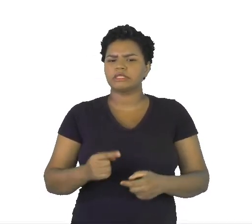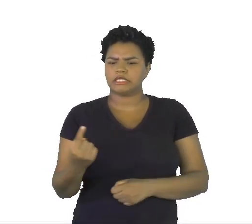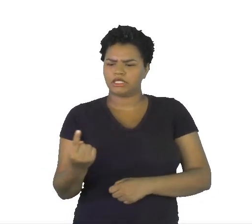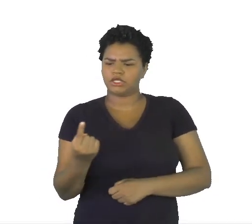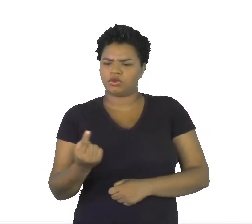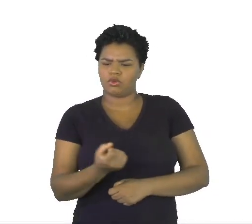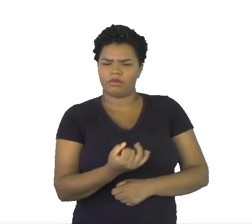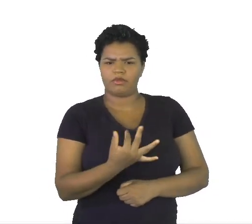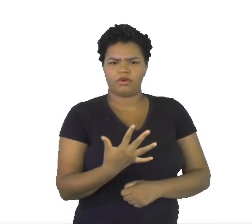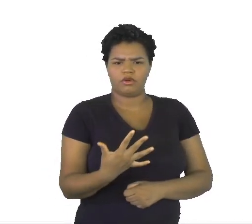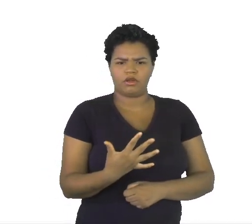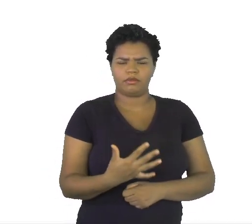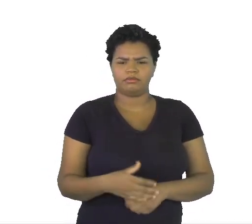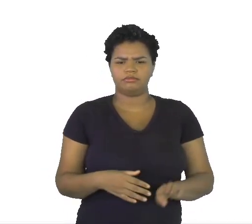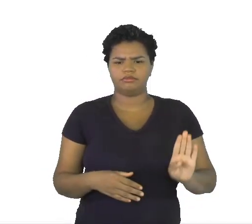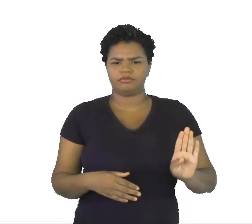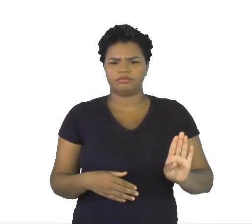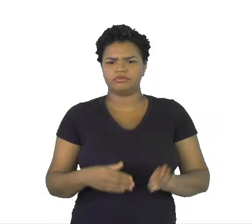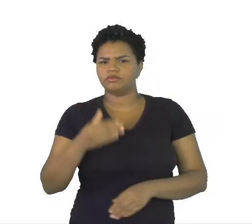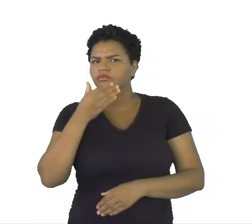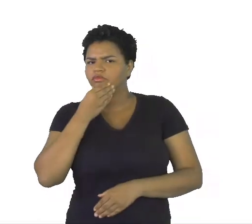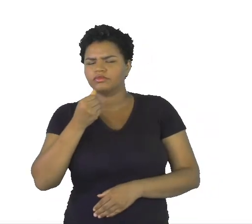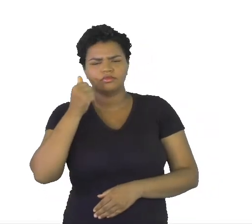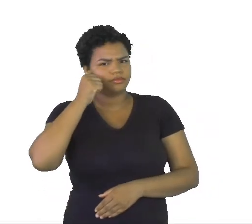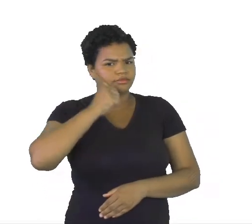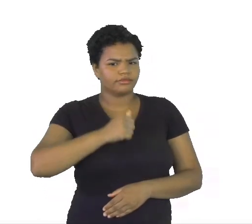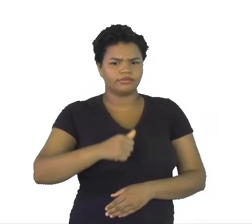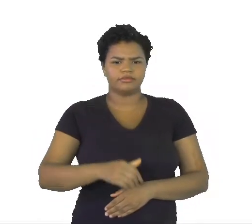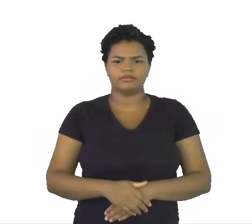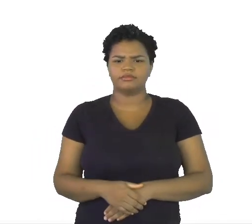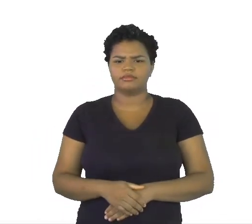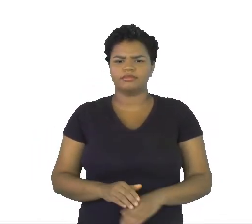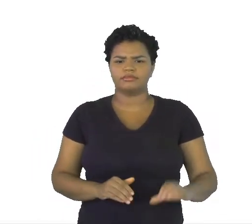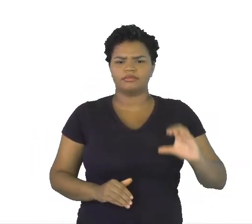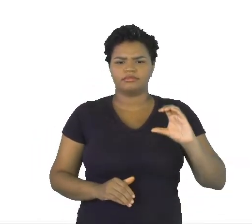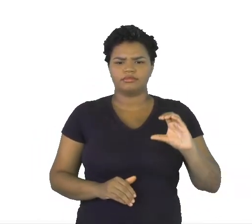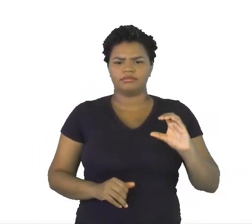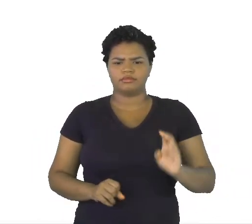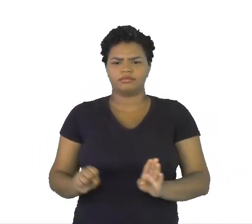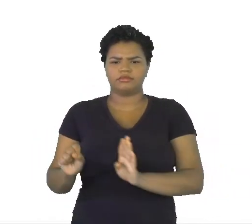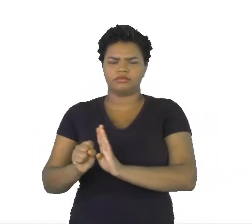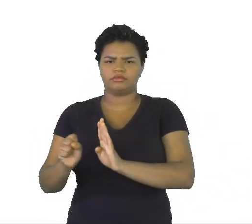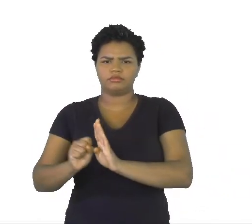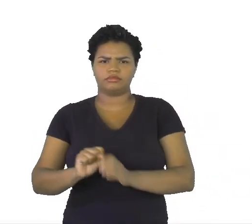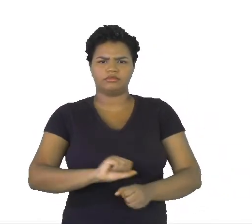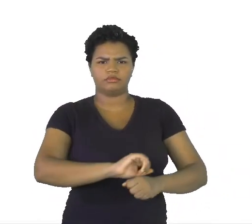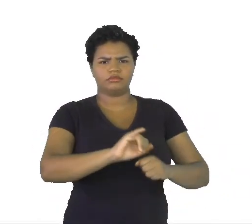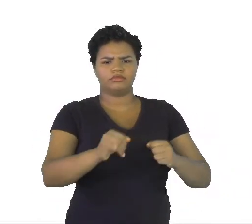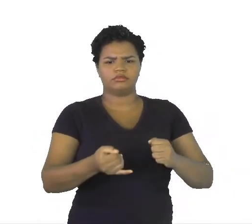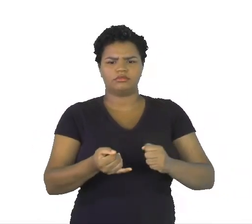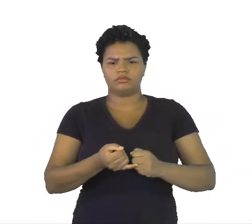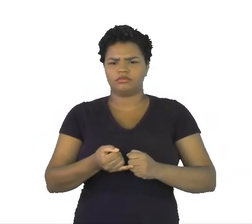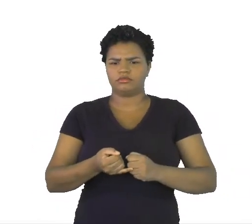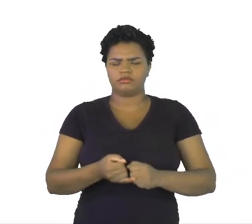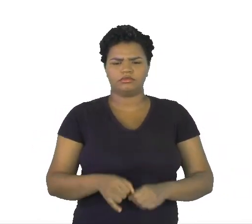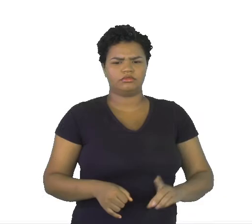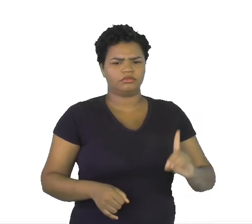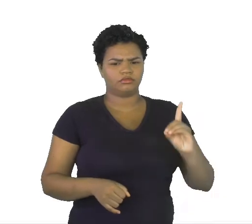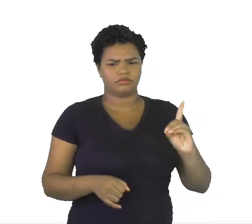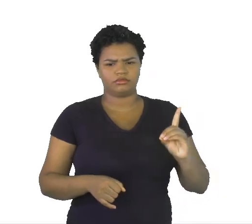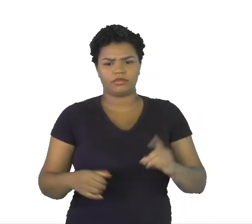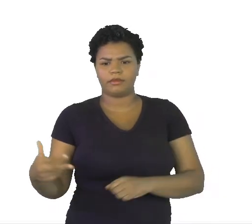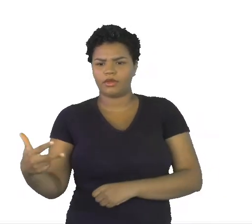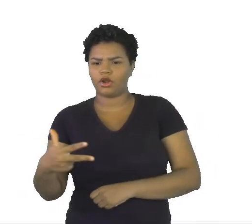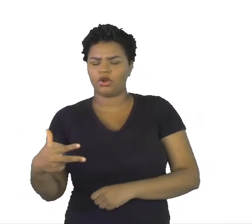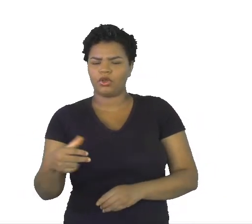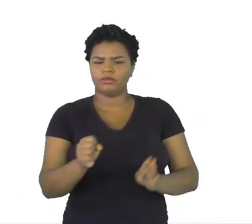plural. Letra B, masculino e feminino. Letra C, substantivo e adjetivo. Ou letra